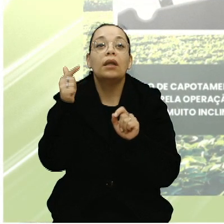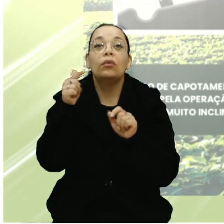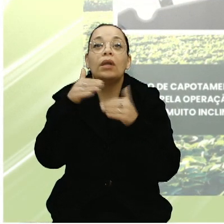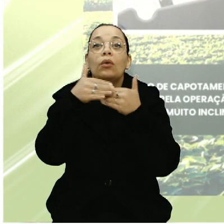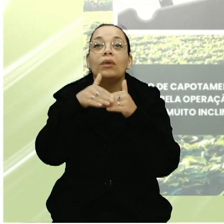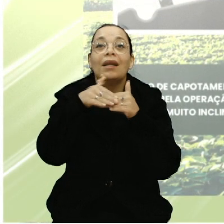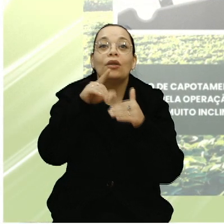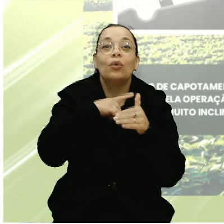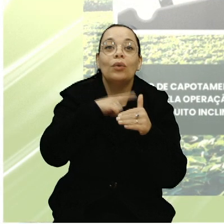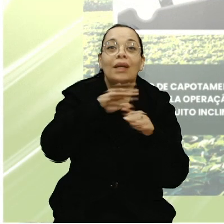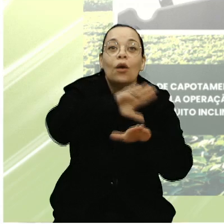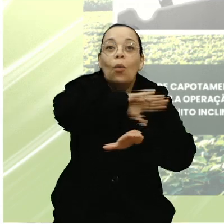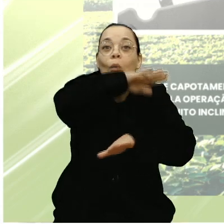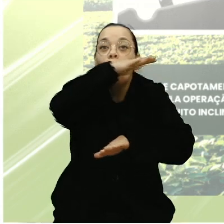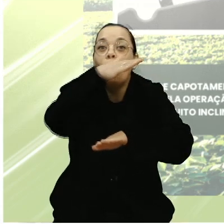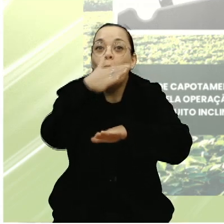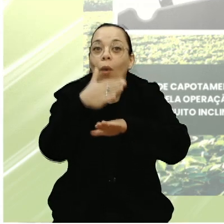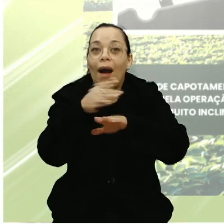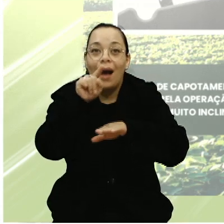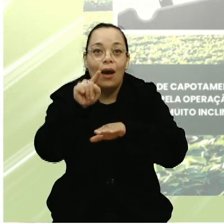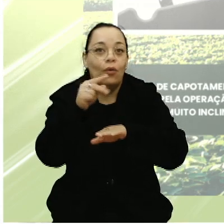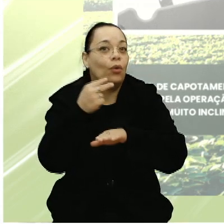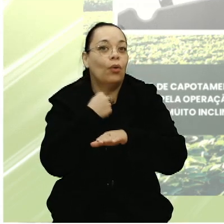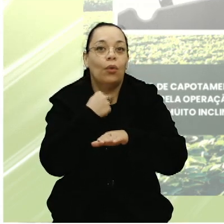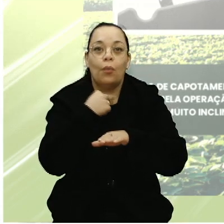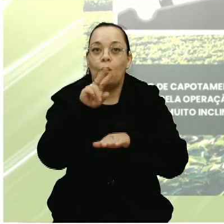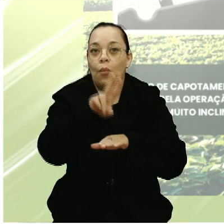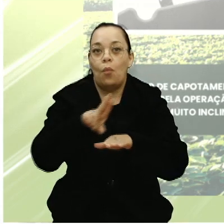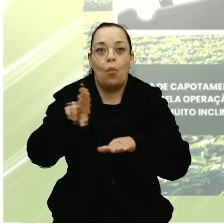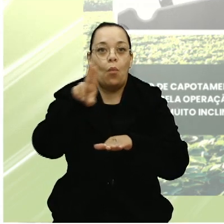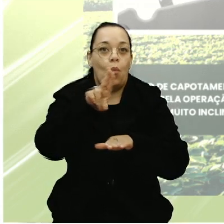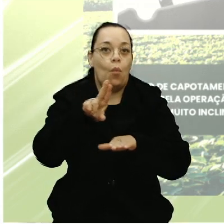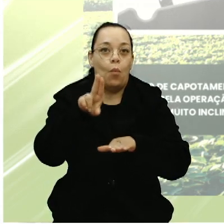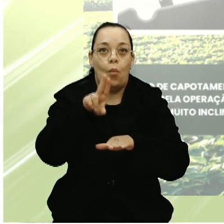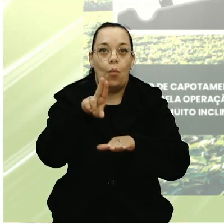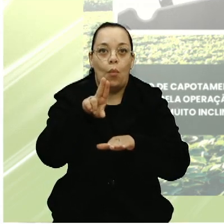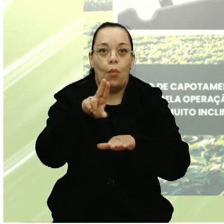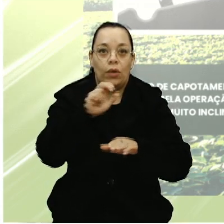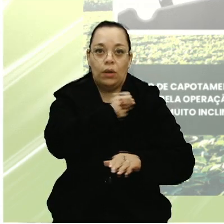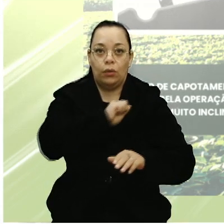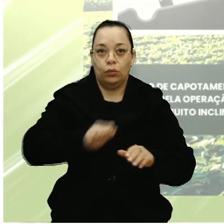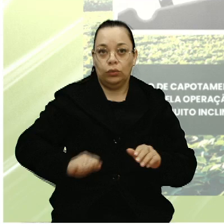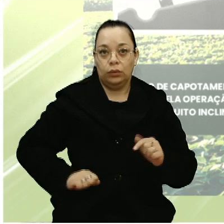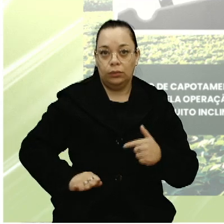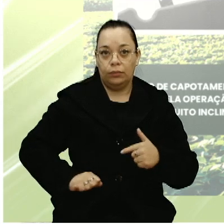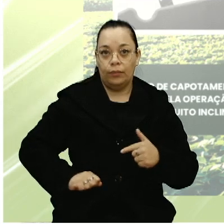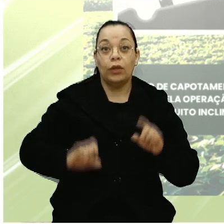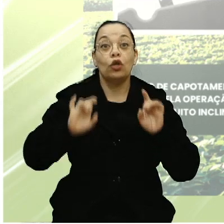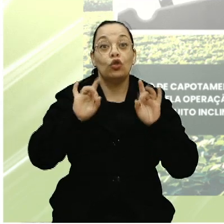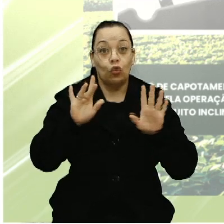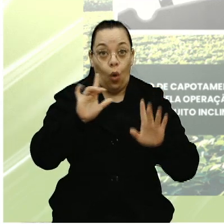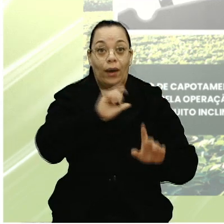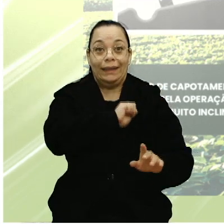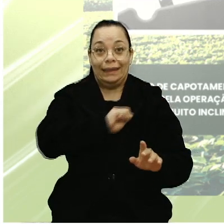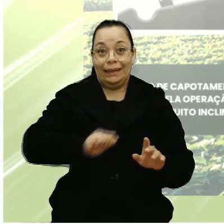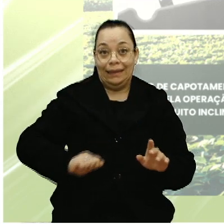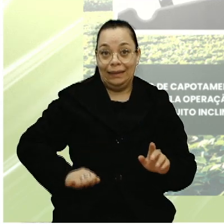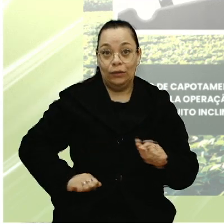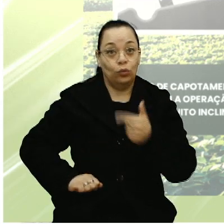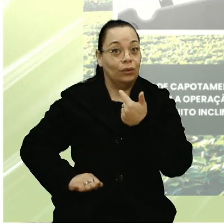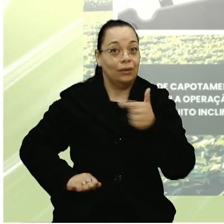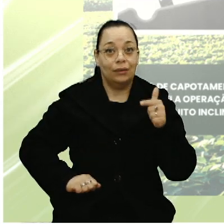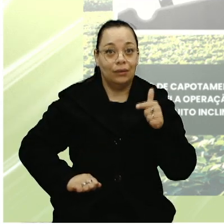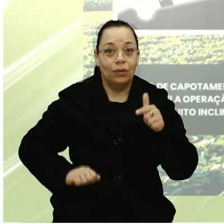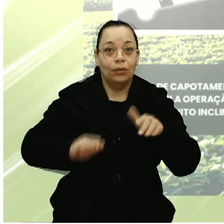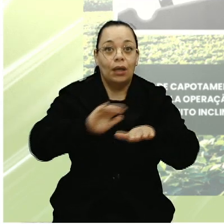que não tiver esse arco, não é para usar cinto de segurança. Só é para usar cinto de segurança se o trator